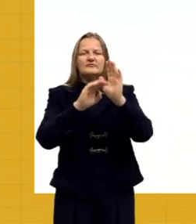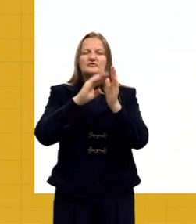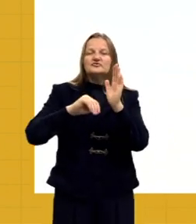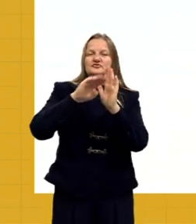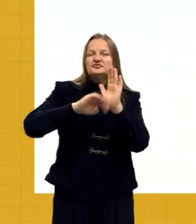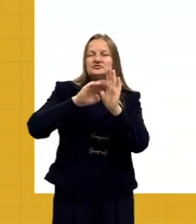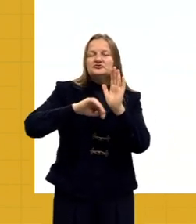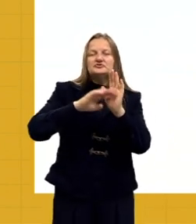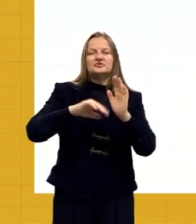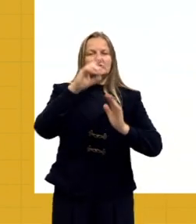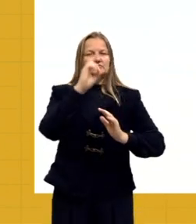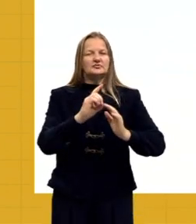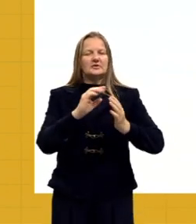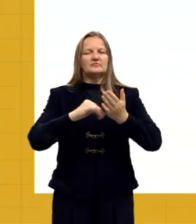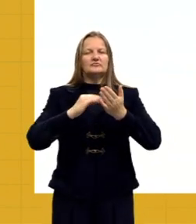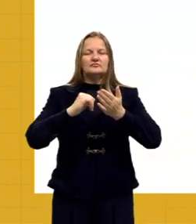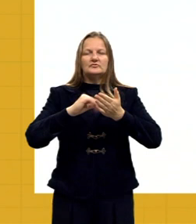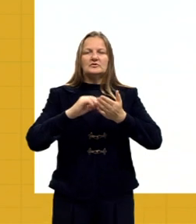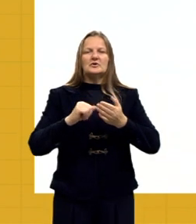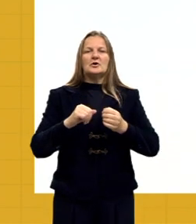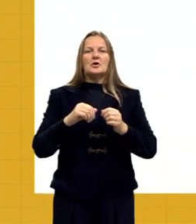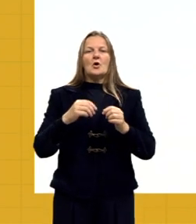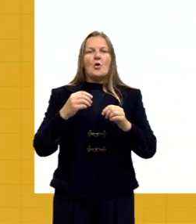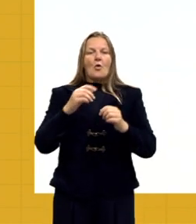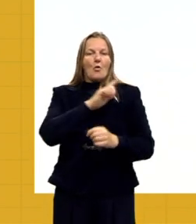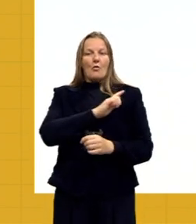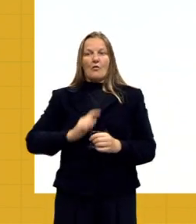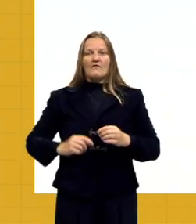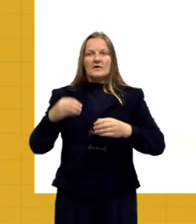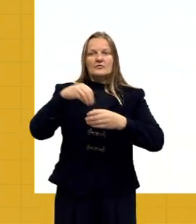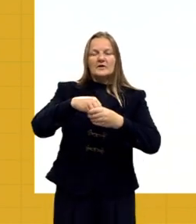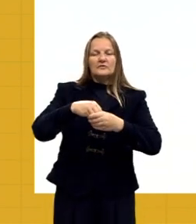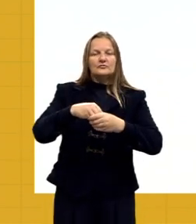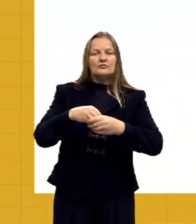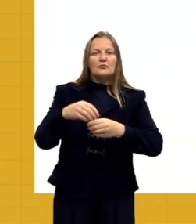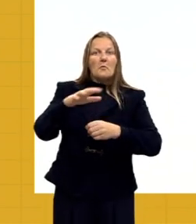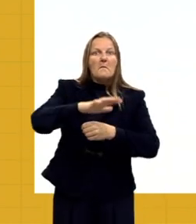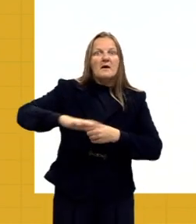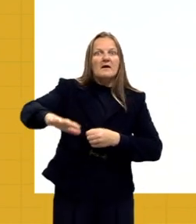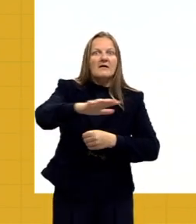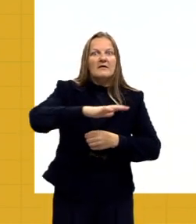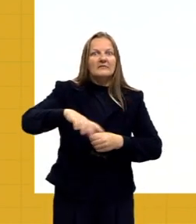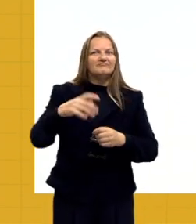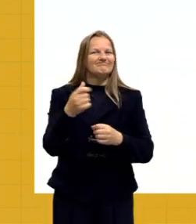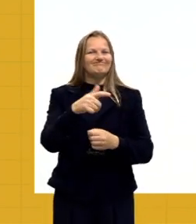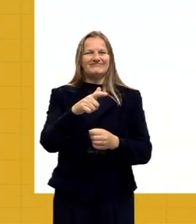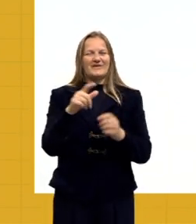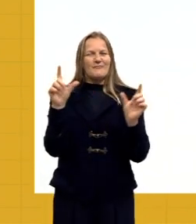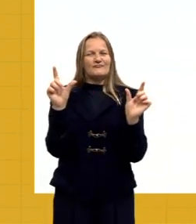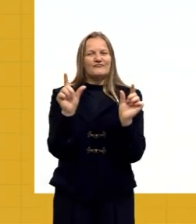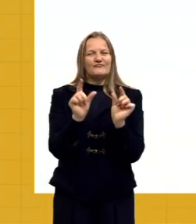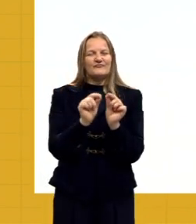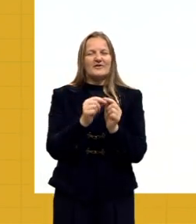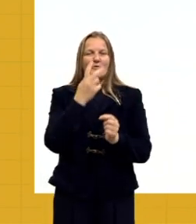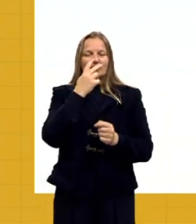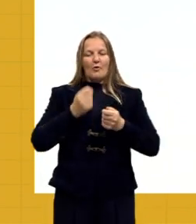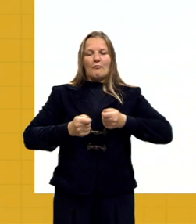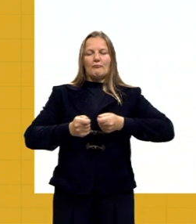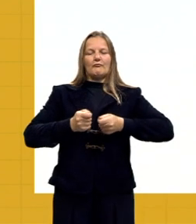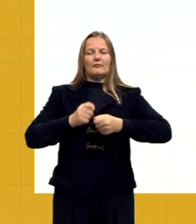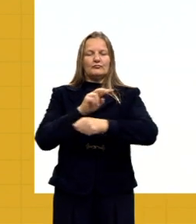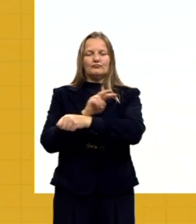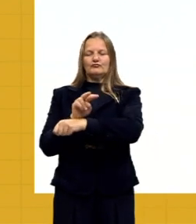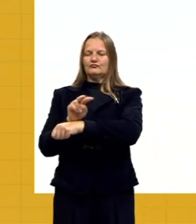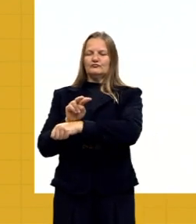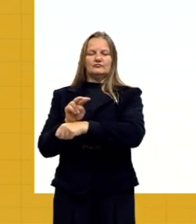retirar o governo da do mercado né ele só vai regular ele vai ser ali como um quase um árbitro vamos dizer assim né